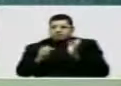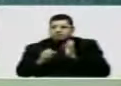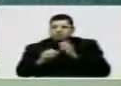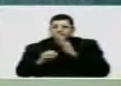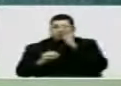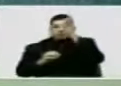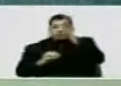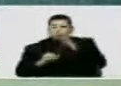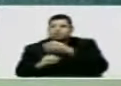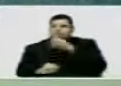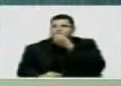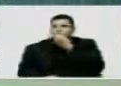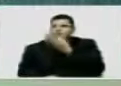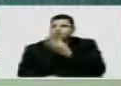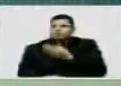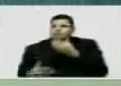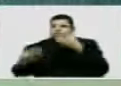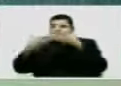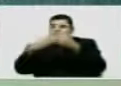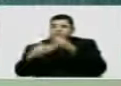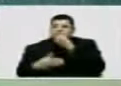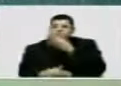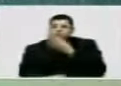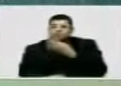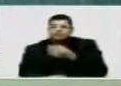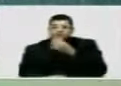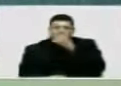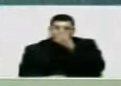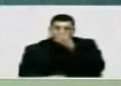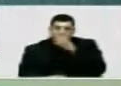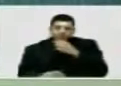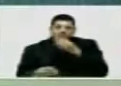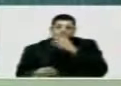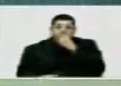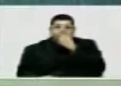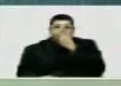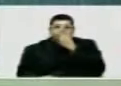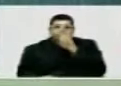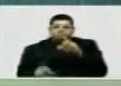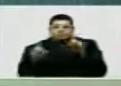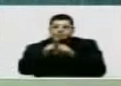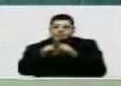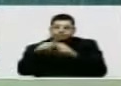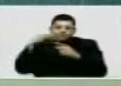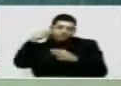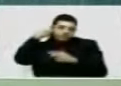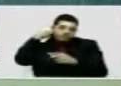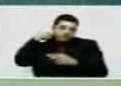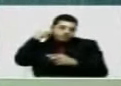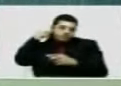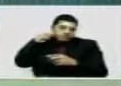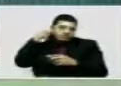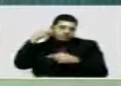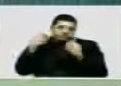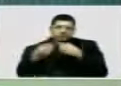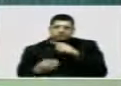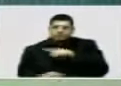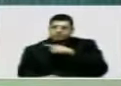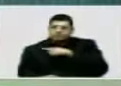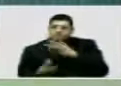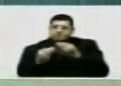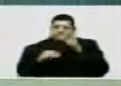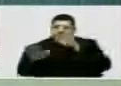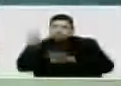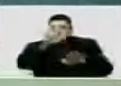para um futuro próximo. Portanto, me parece também que nós temos que